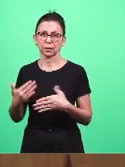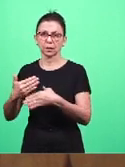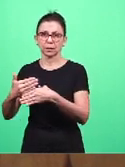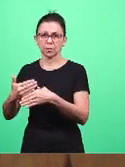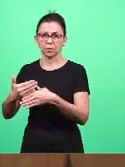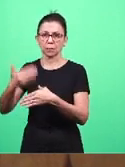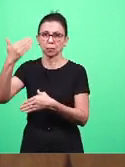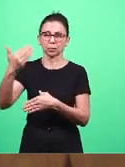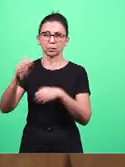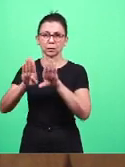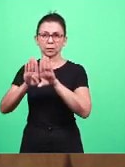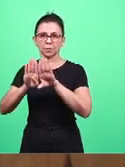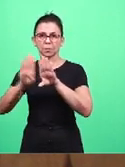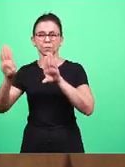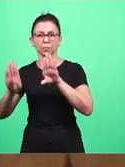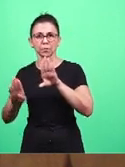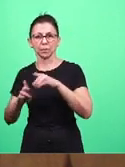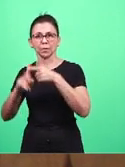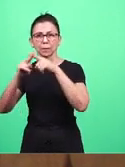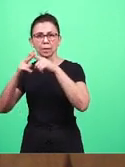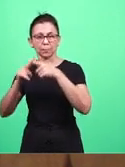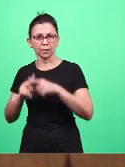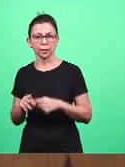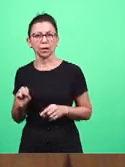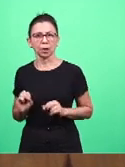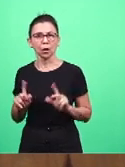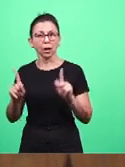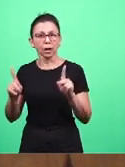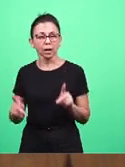desta manhã da Escola Bíblica Dominical.